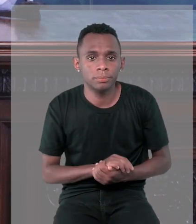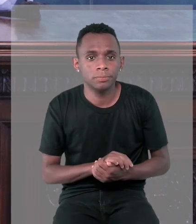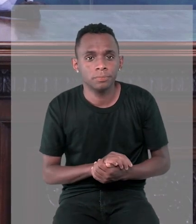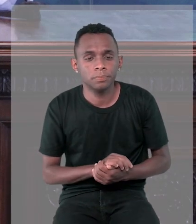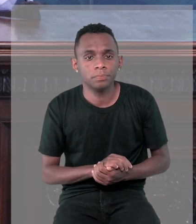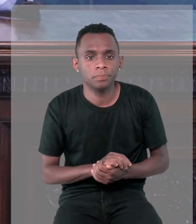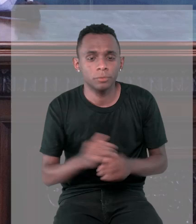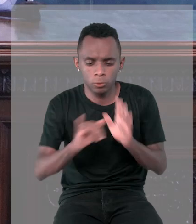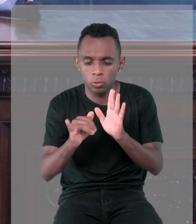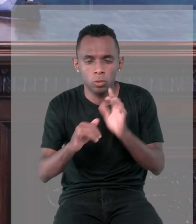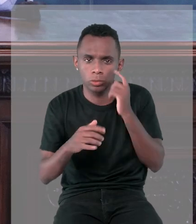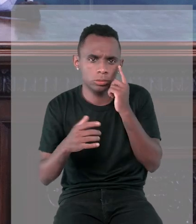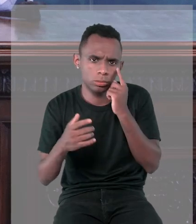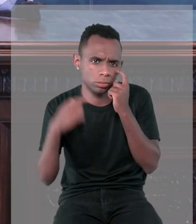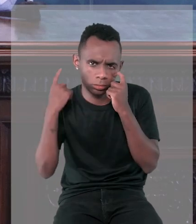é um conto louco,